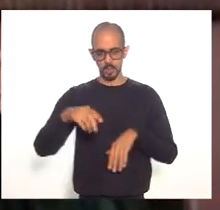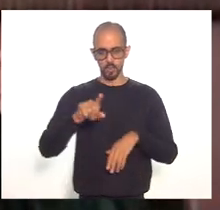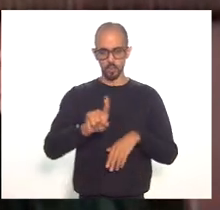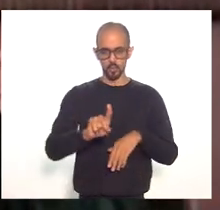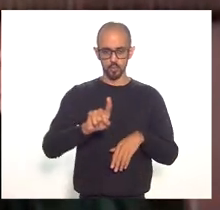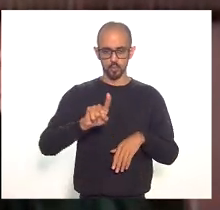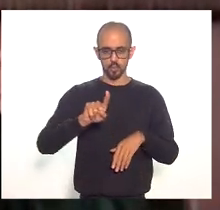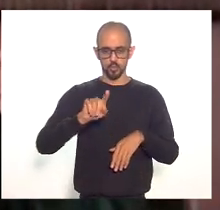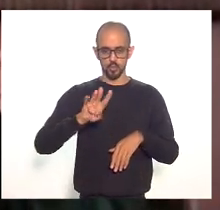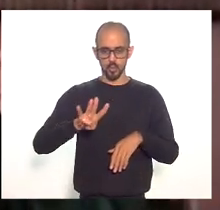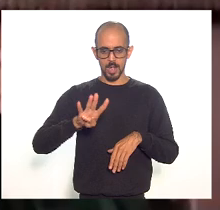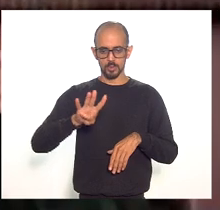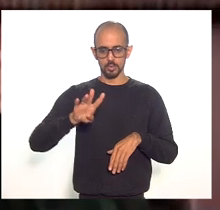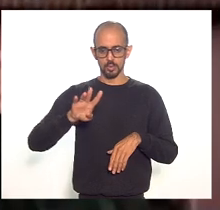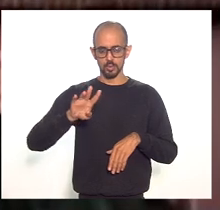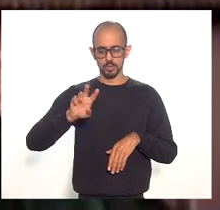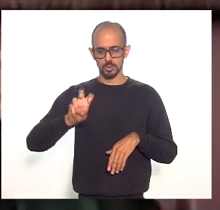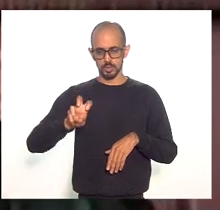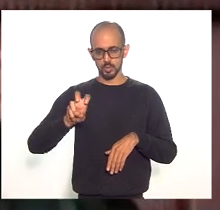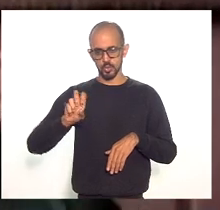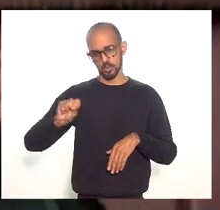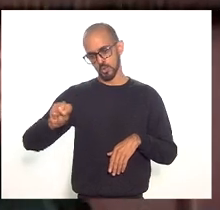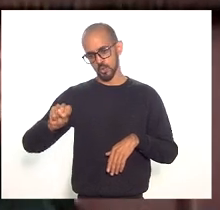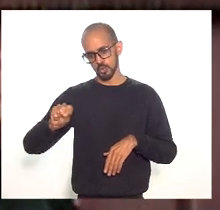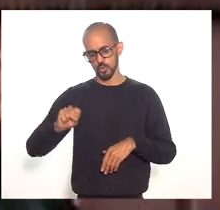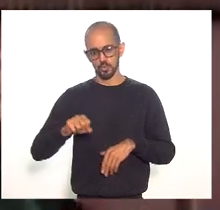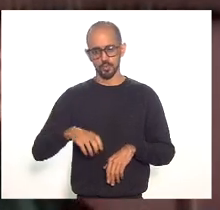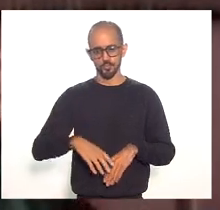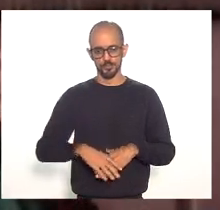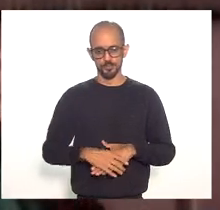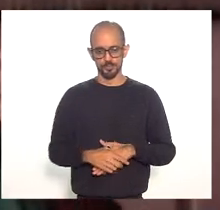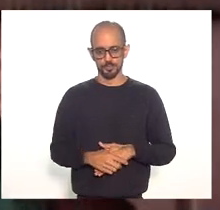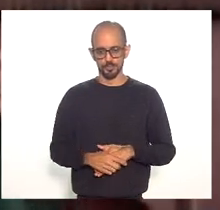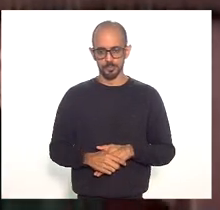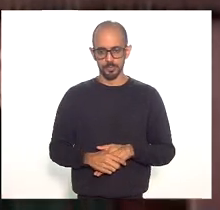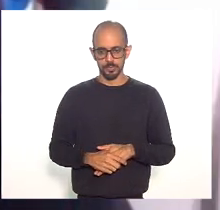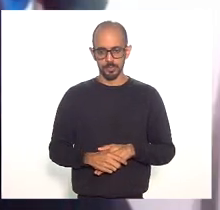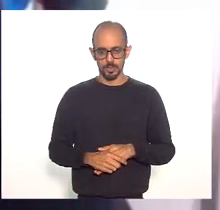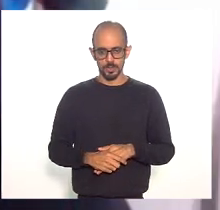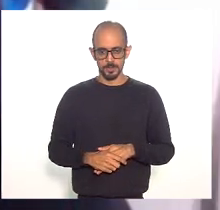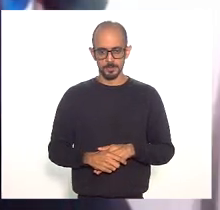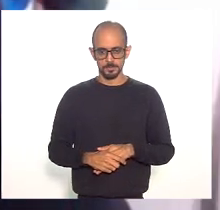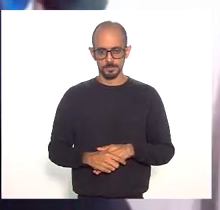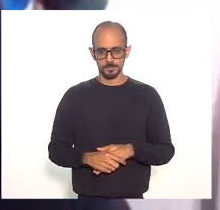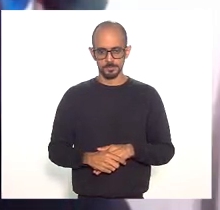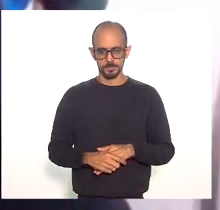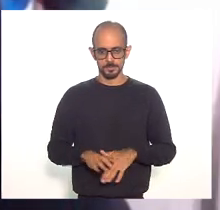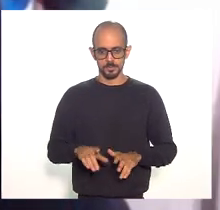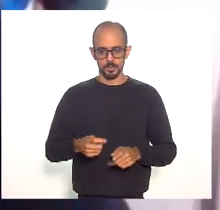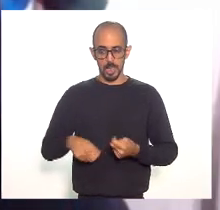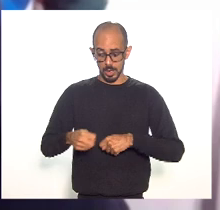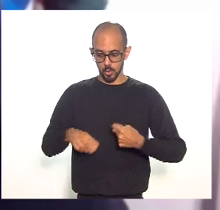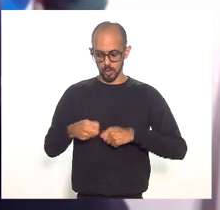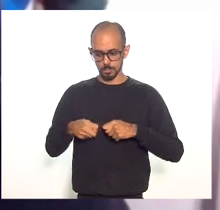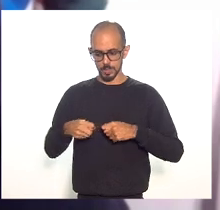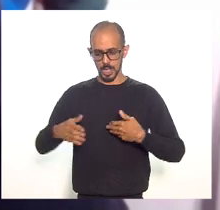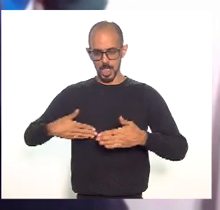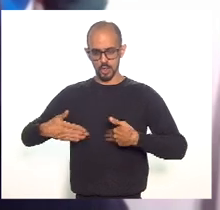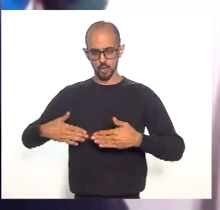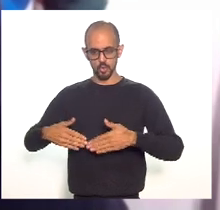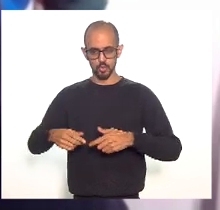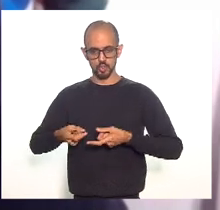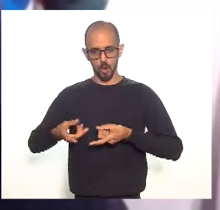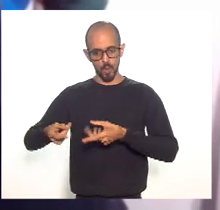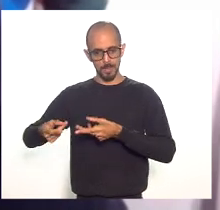1, 4, 5 e 8. Para emitir pela Economia, Indústria e Comércio, deputado